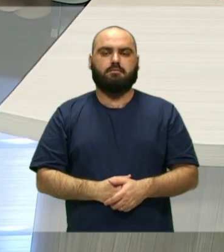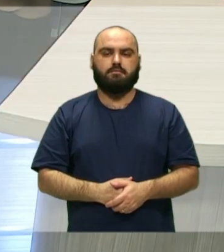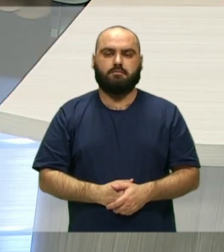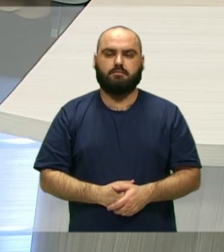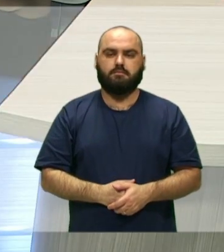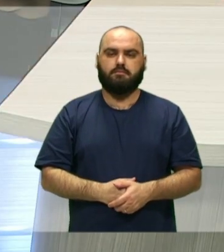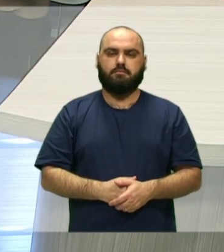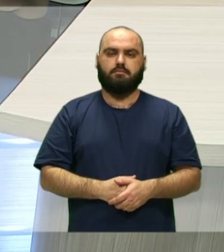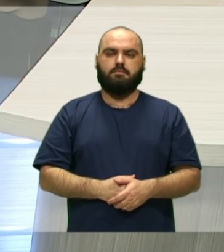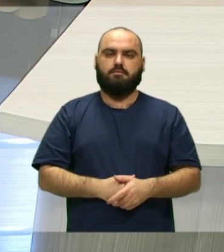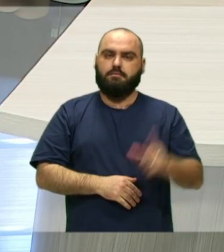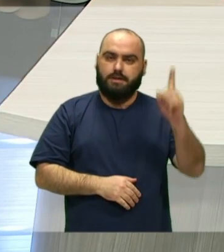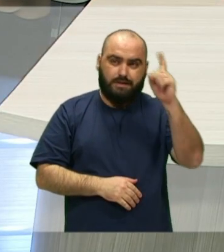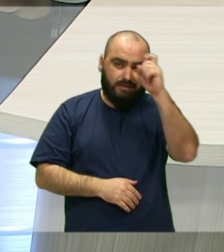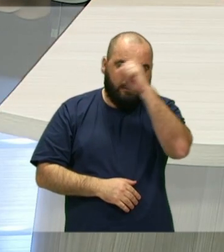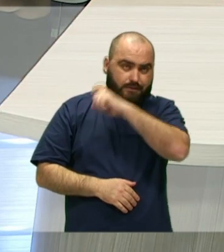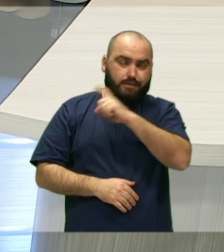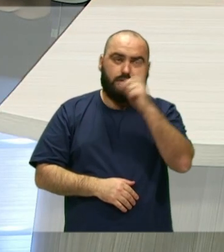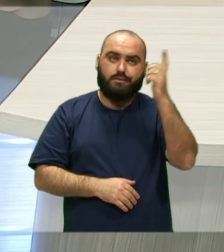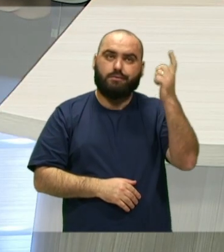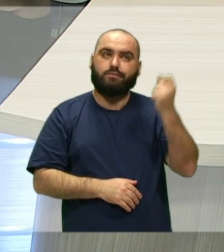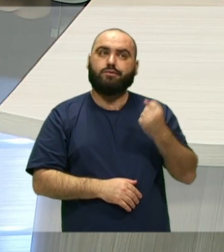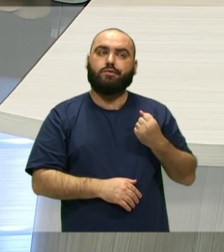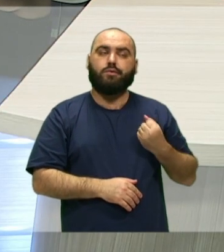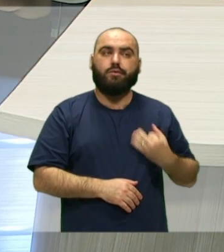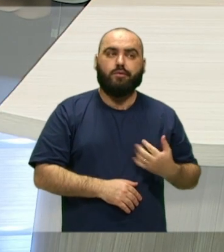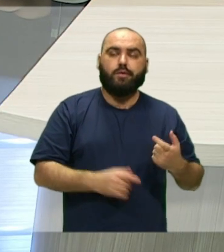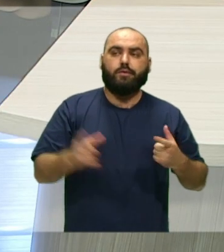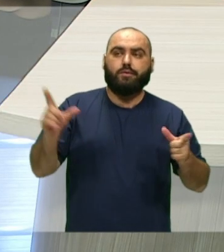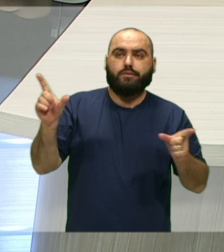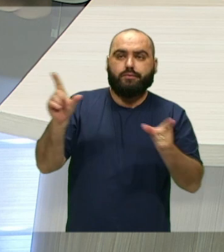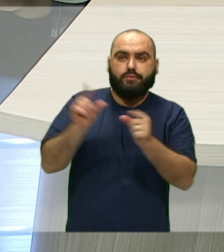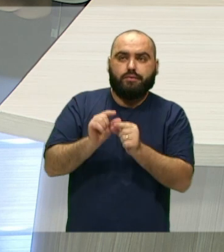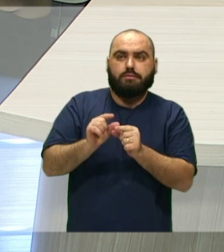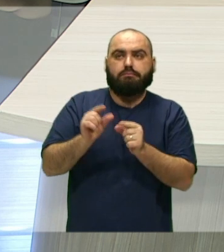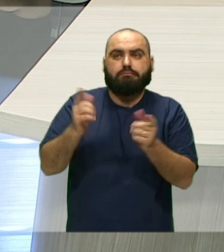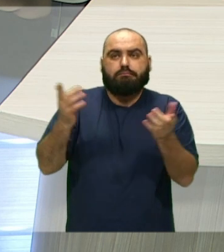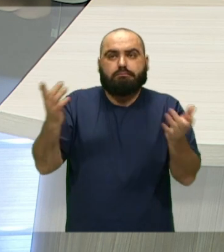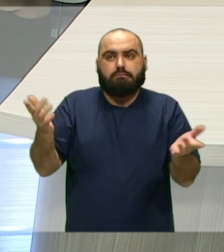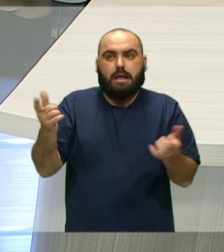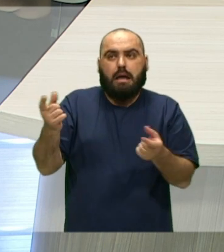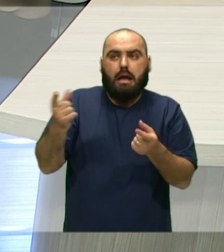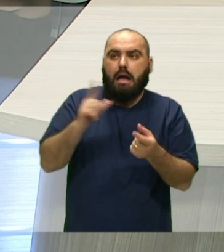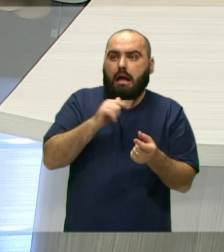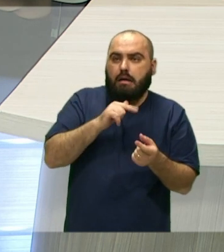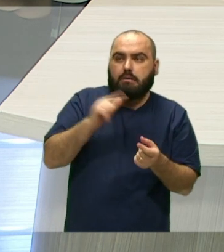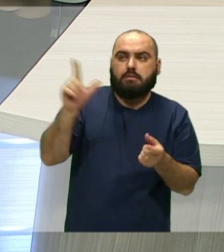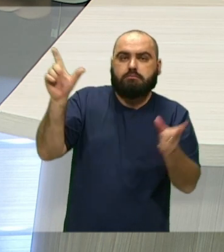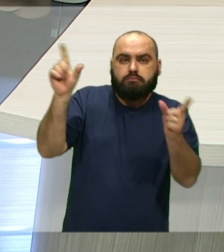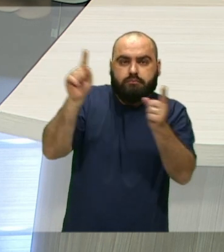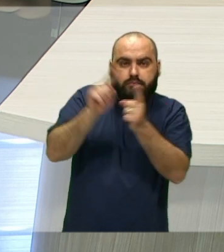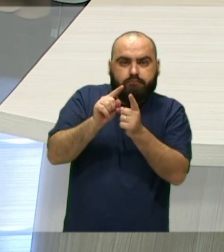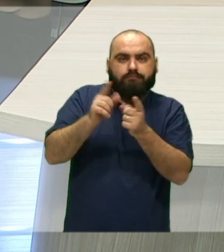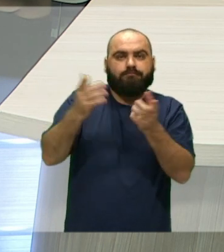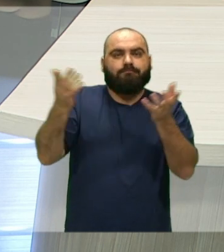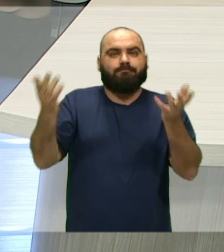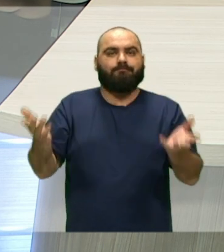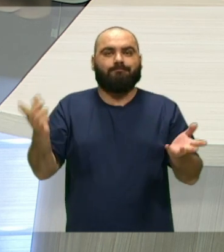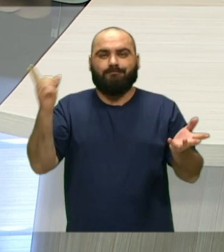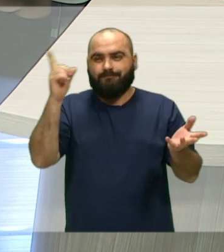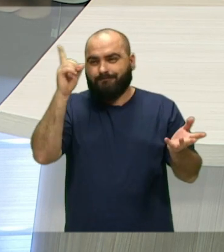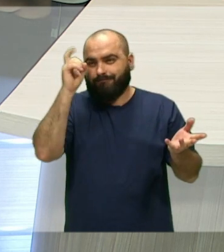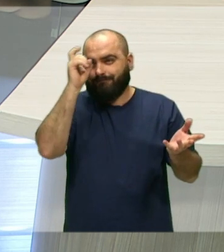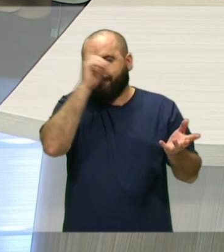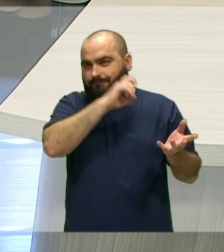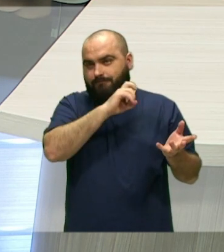dizer quanto que a gente economiza eh de água mas dá para ter uma